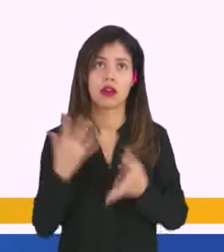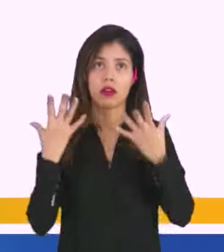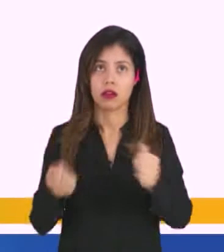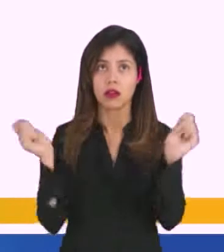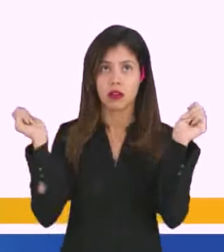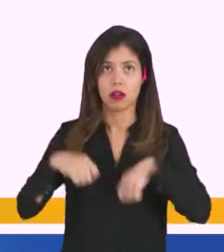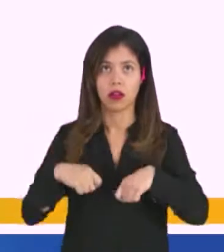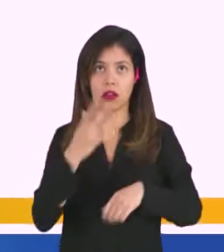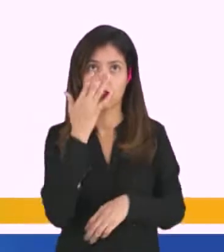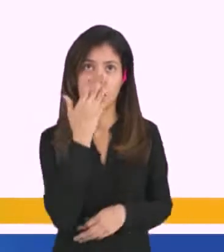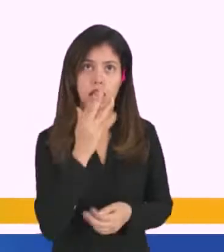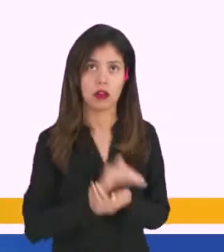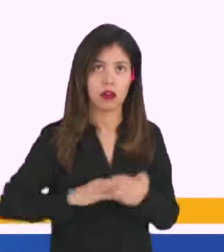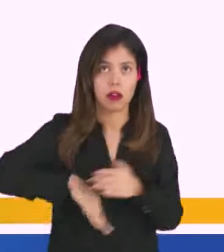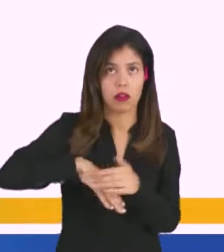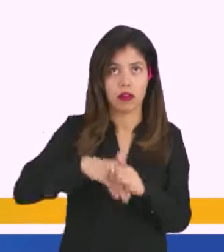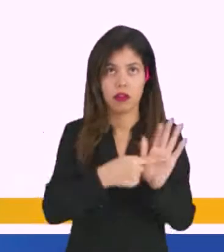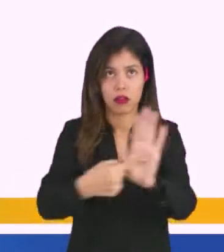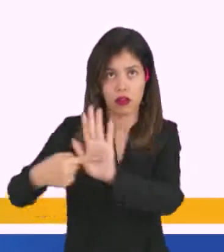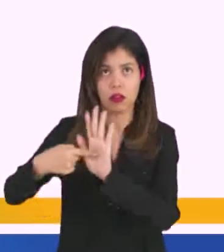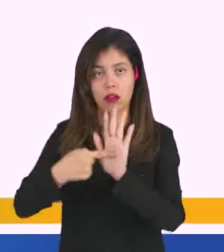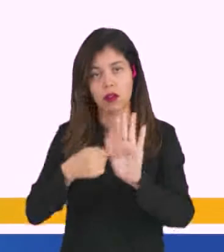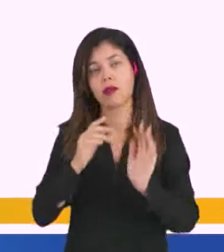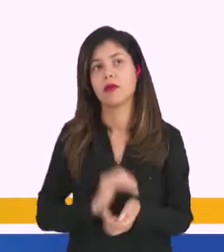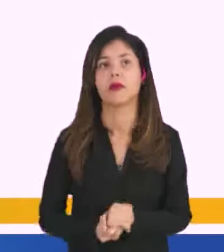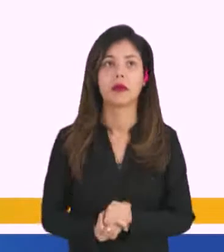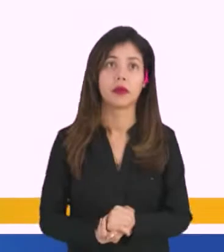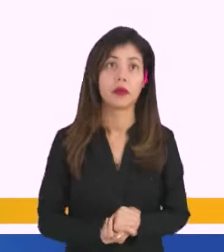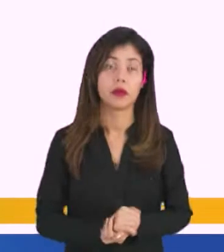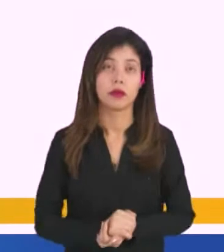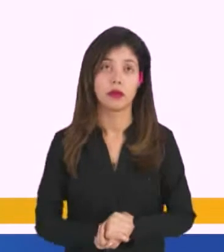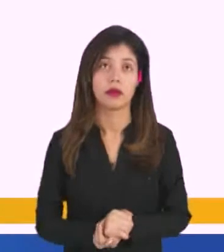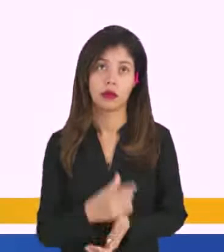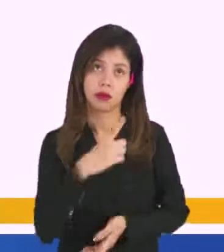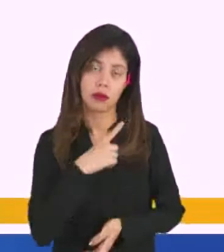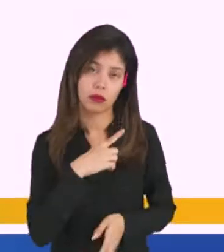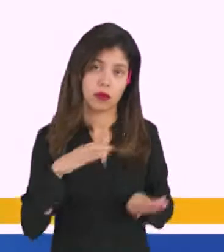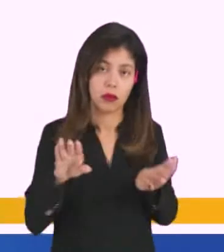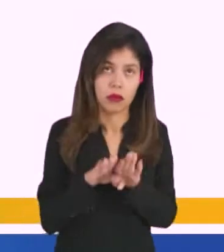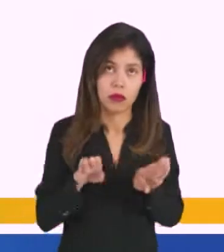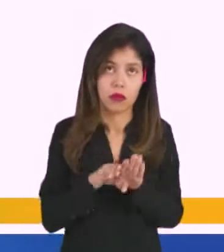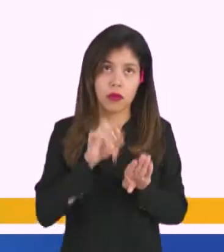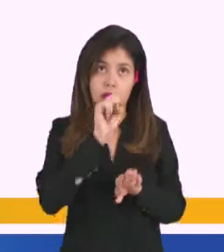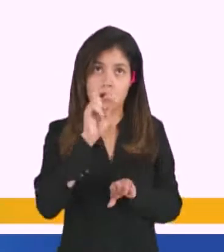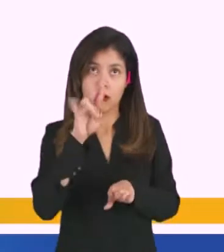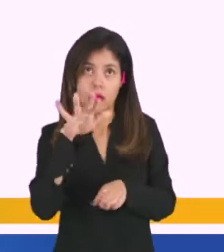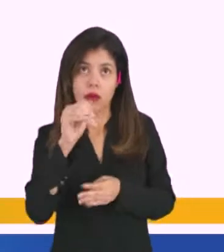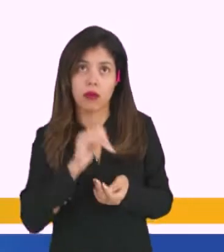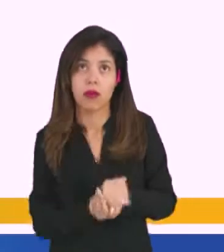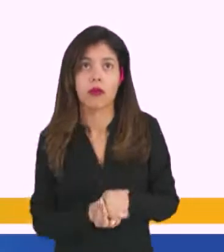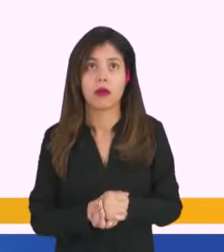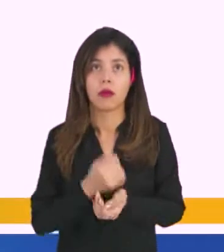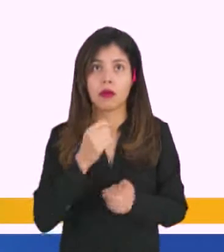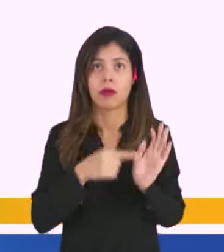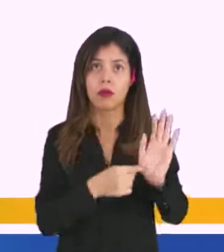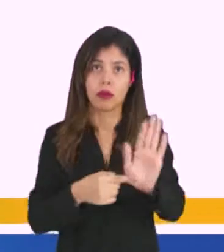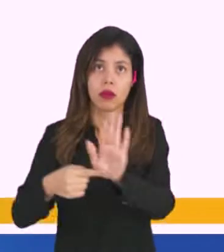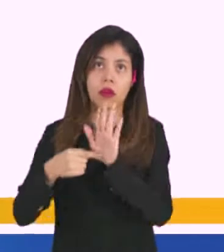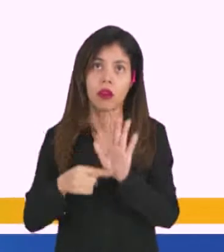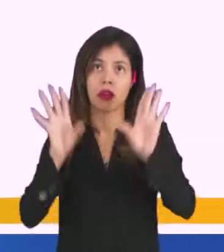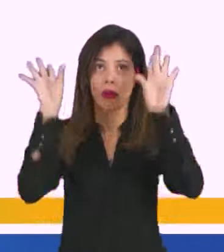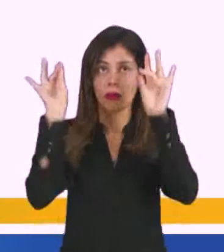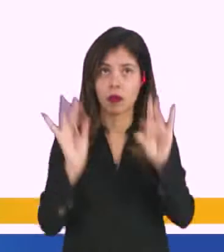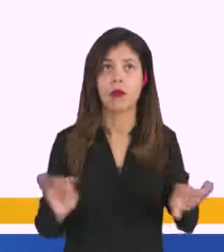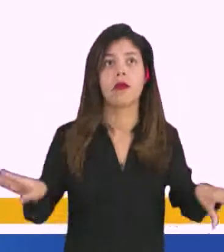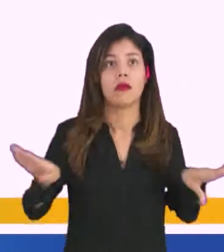as possibilidades de times de futebol apresentadas, certo? Aí nós temos também sintomas apresentados por pacientes,